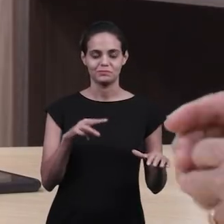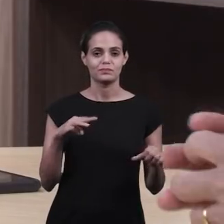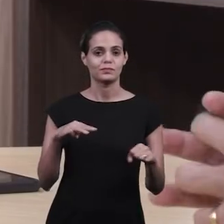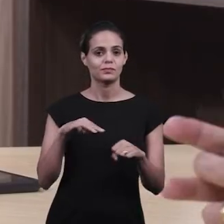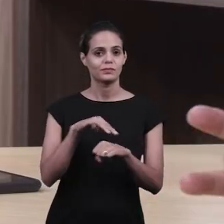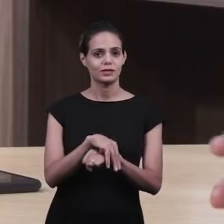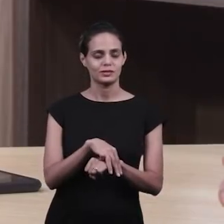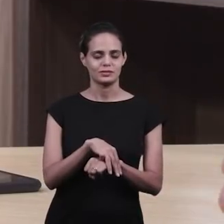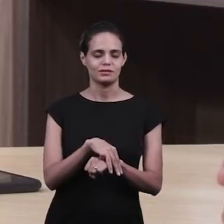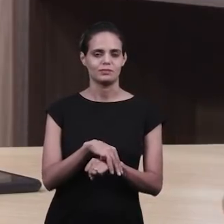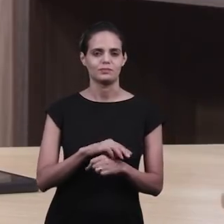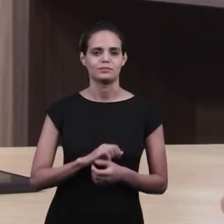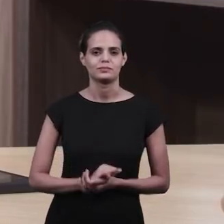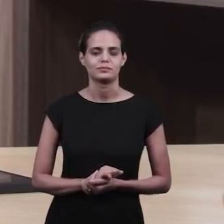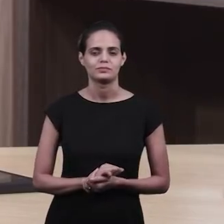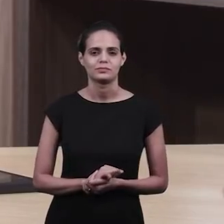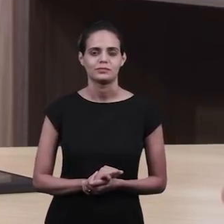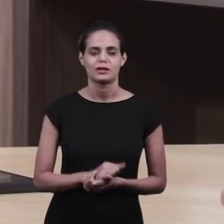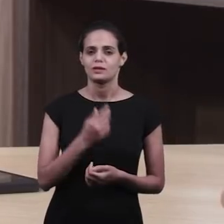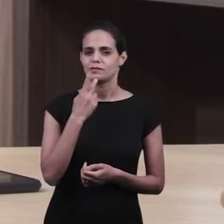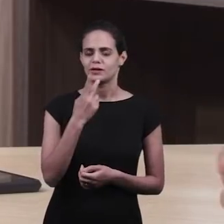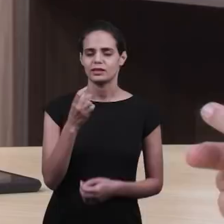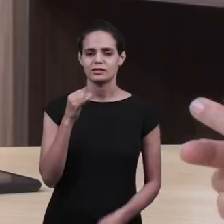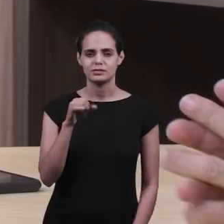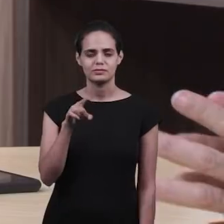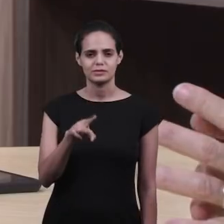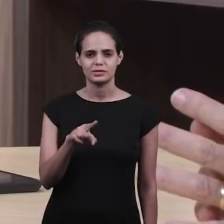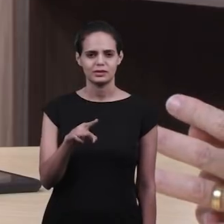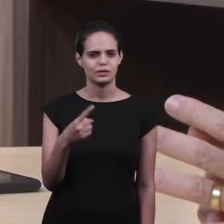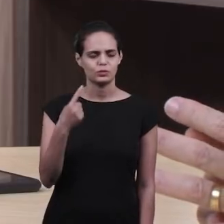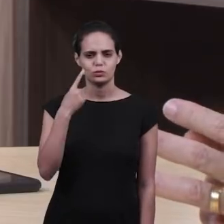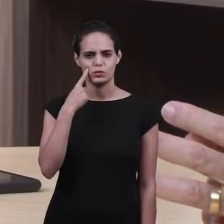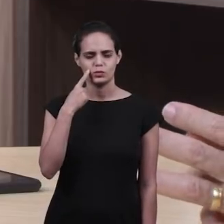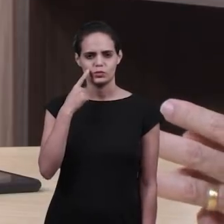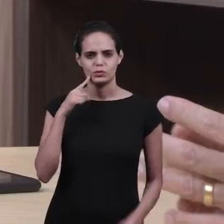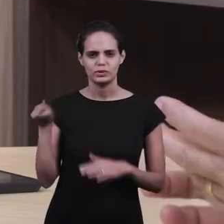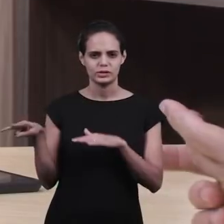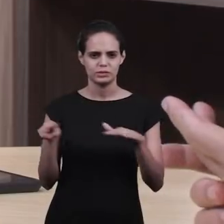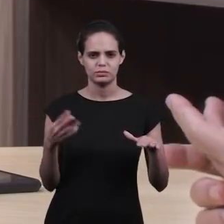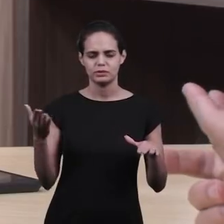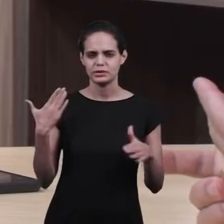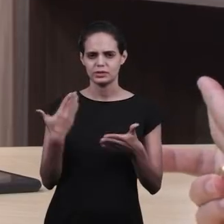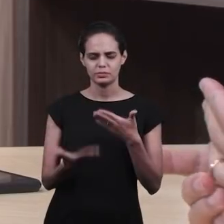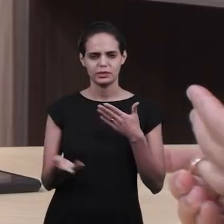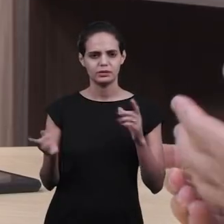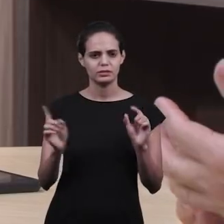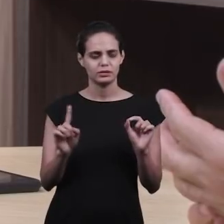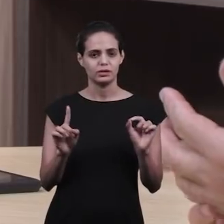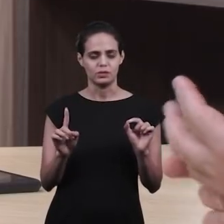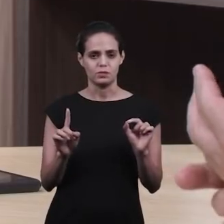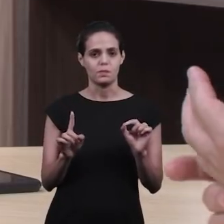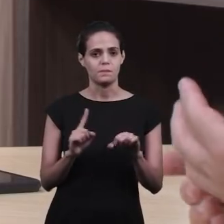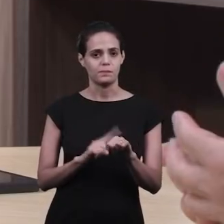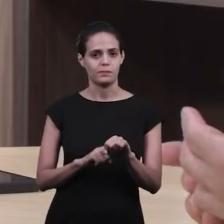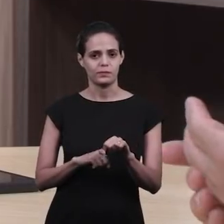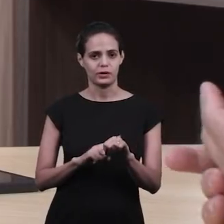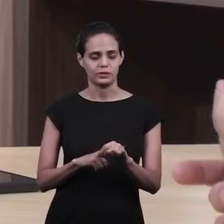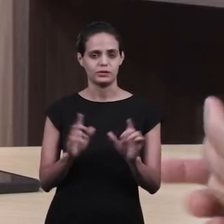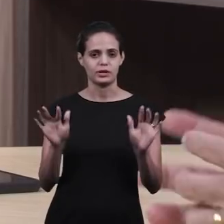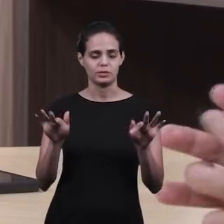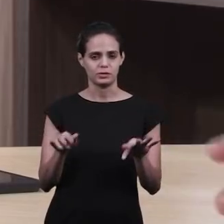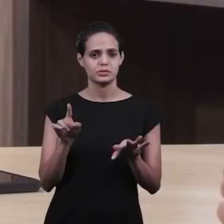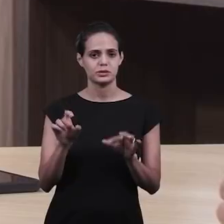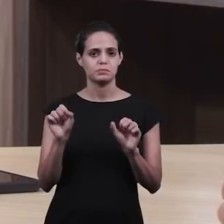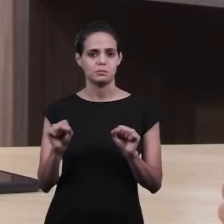quero recomendar, se você não assistiu Conversas Bíblicas da semana passada, não perca. Assim que terminar esse aqui agora, você pode voltar a